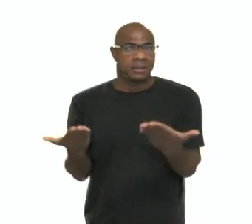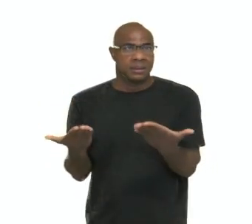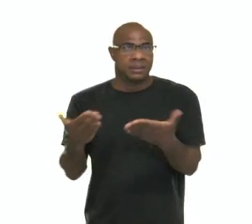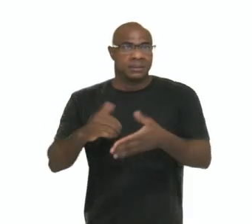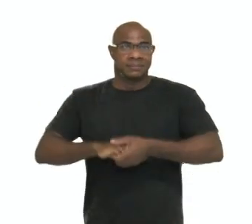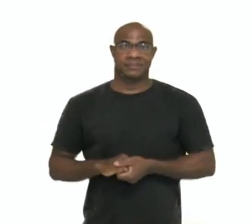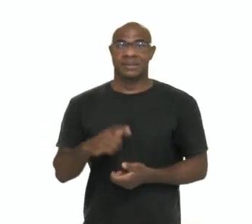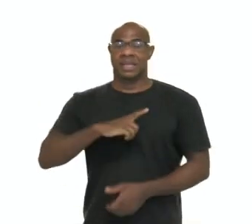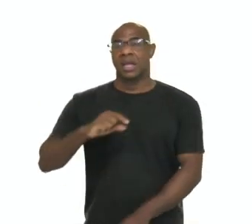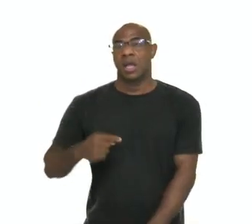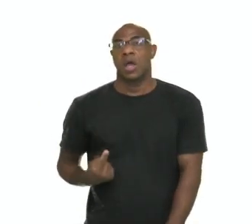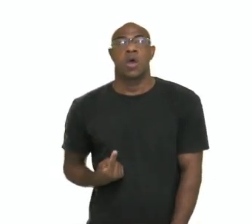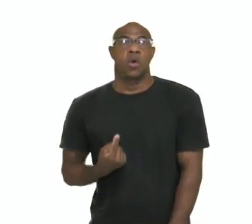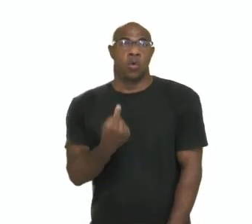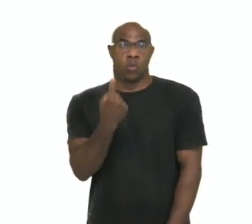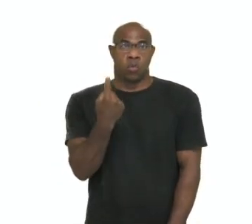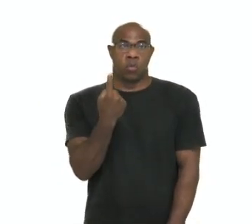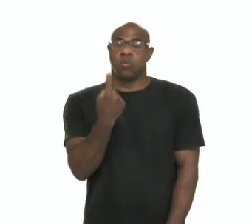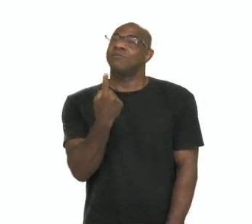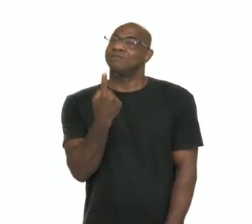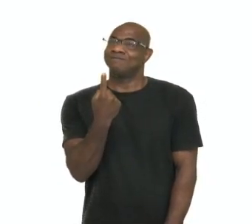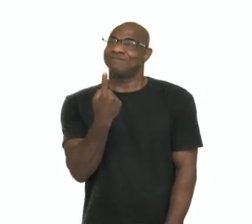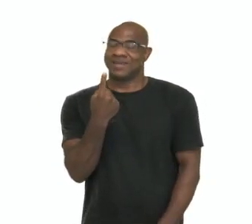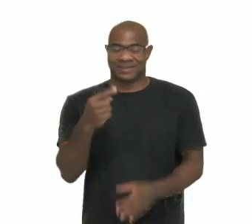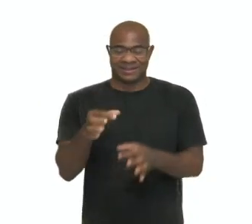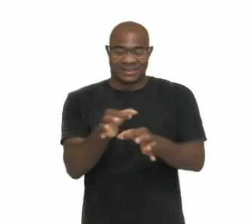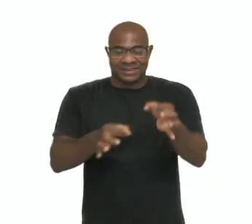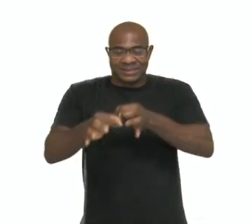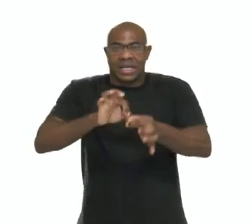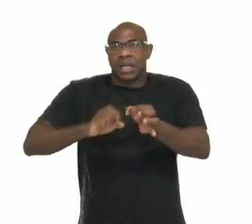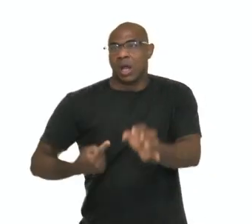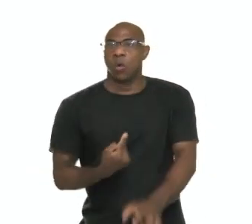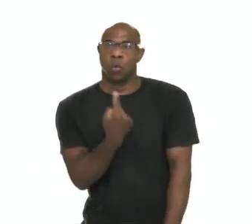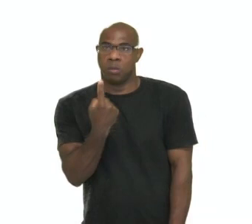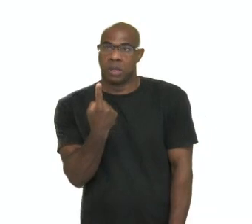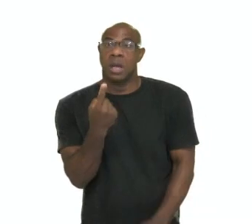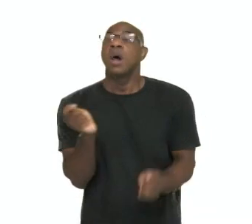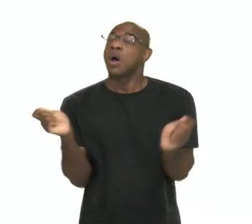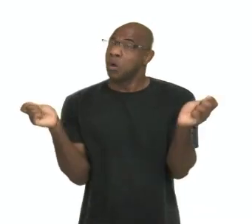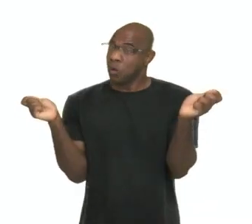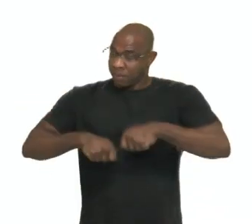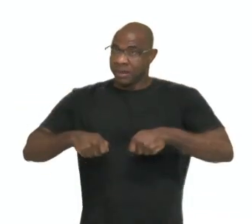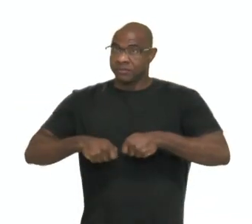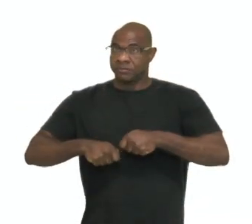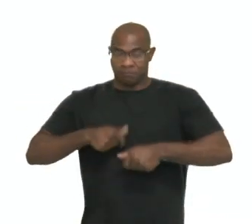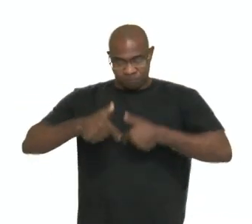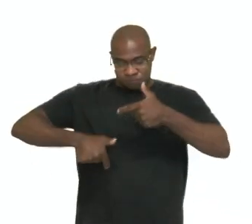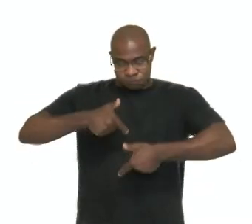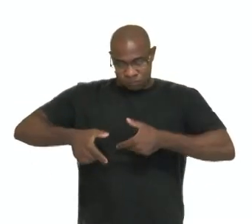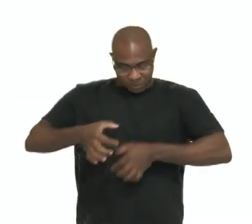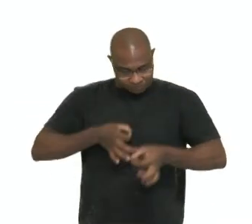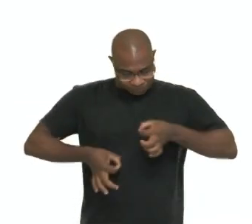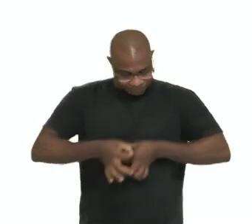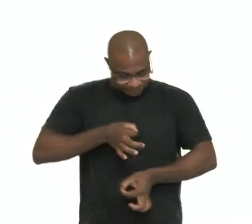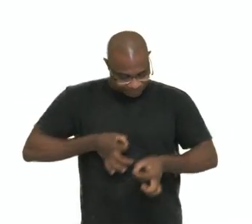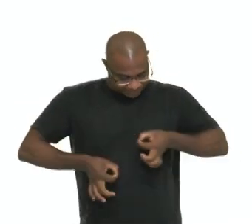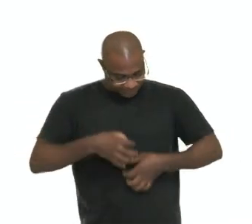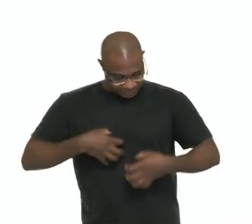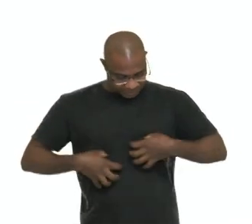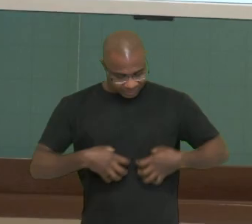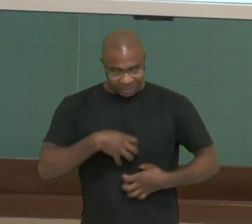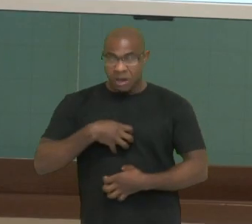célula, capaz de desempenhar todas as funções do organismo. Temos também os